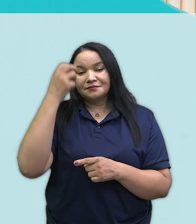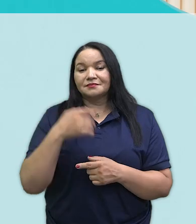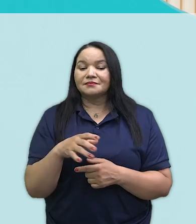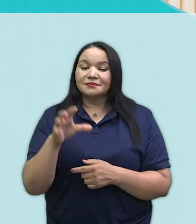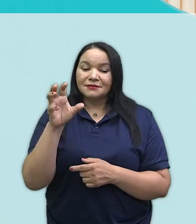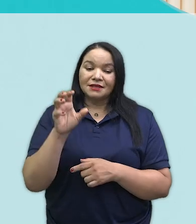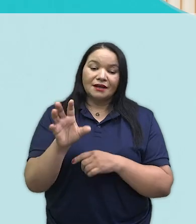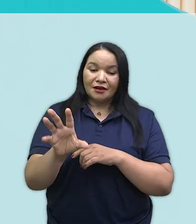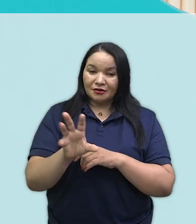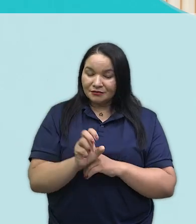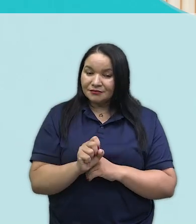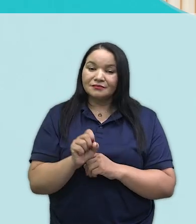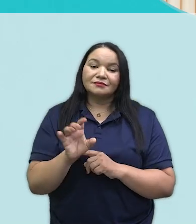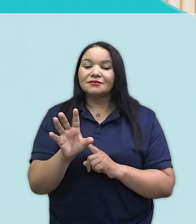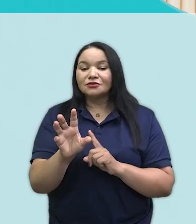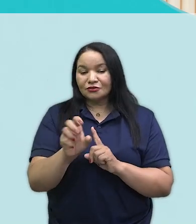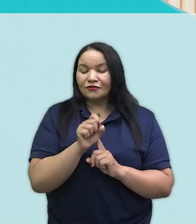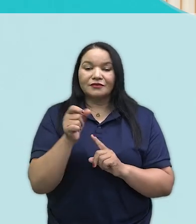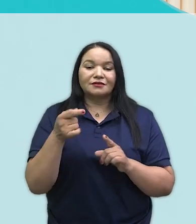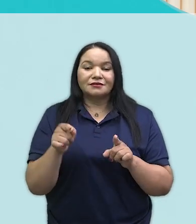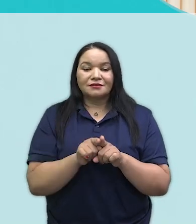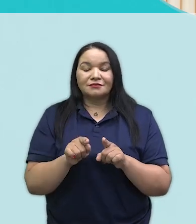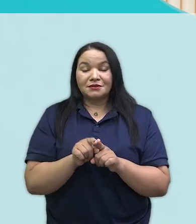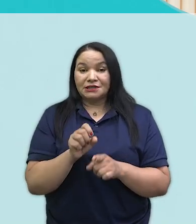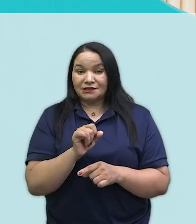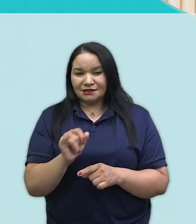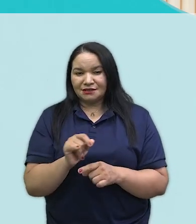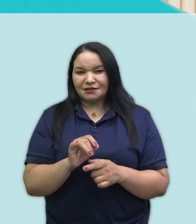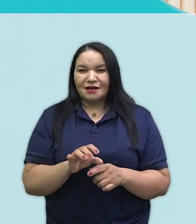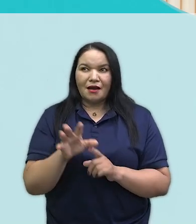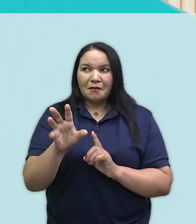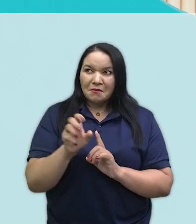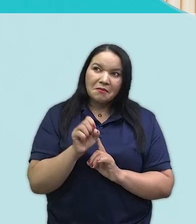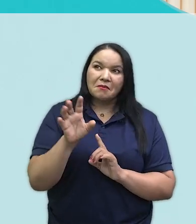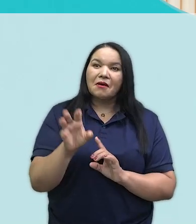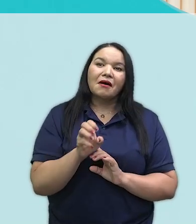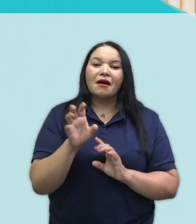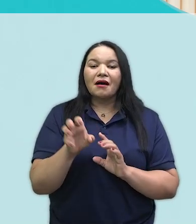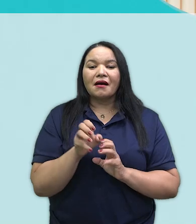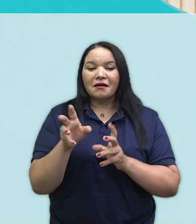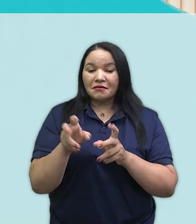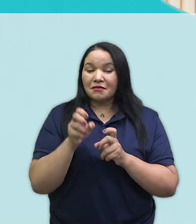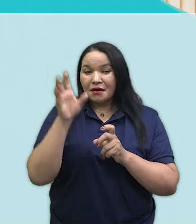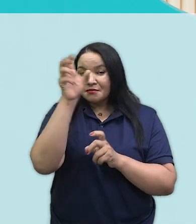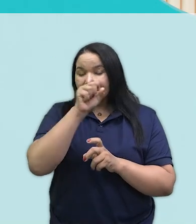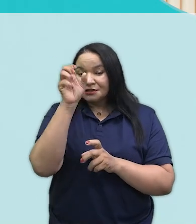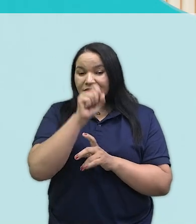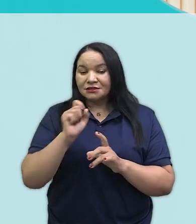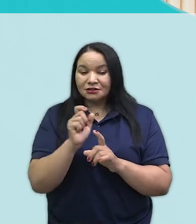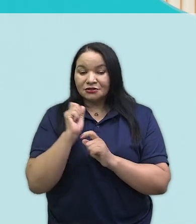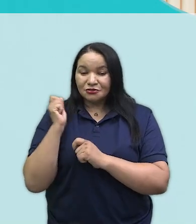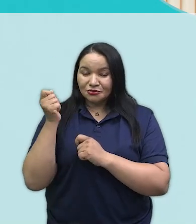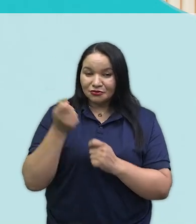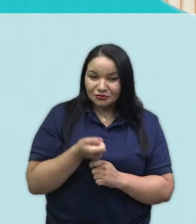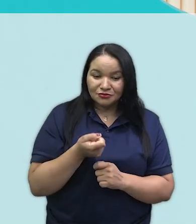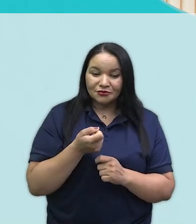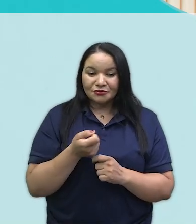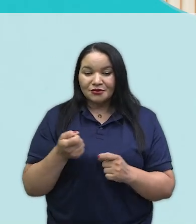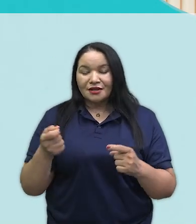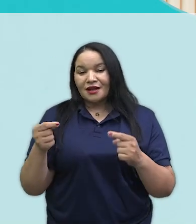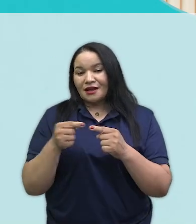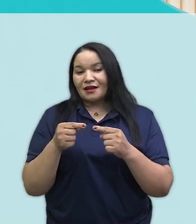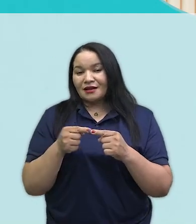gente. Não significa que se eu assimilar bastante a cultura no judô, que é relacionada à